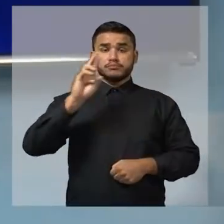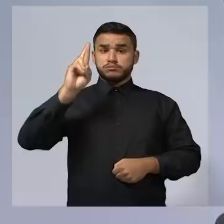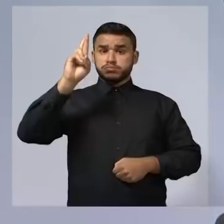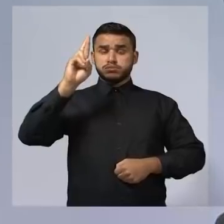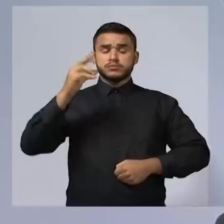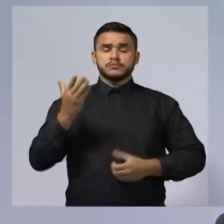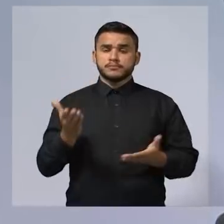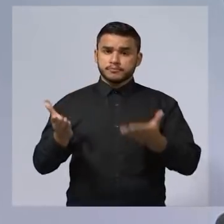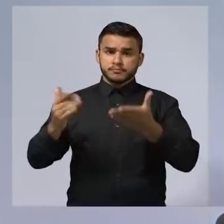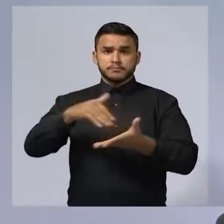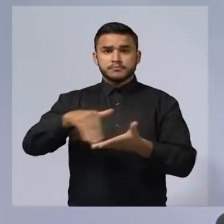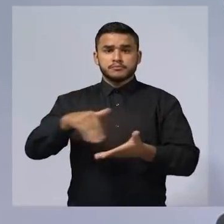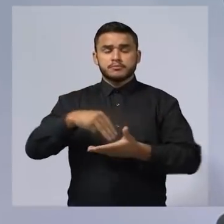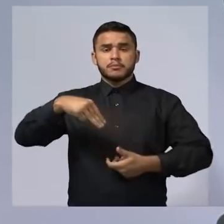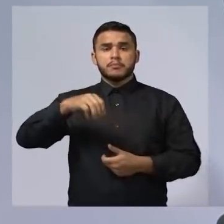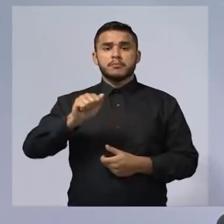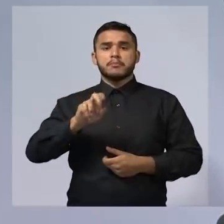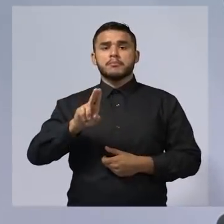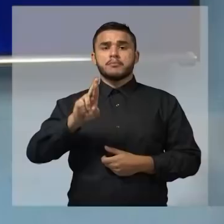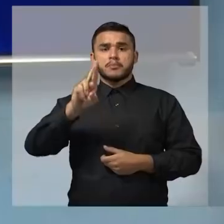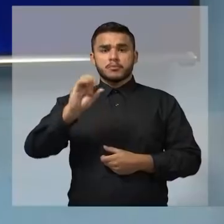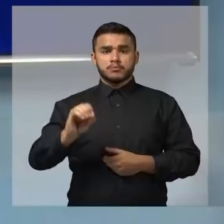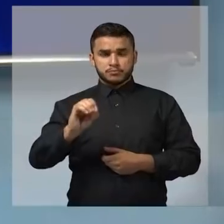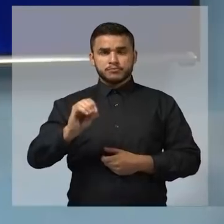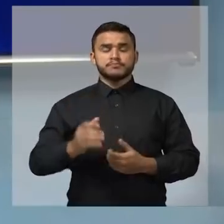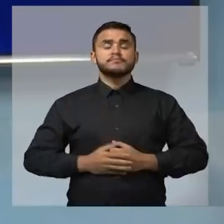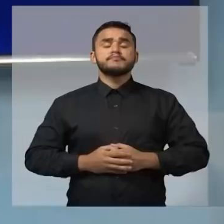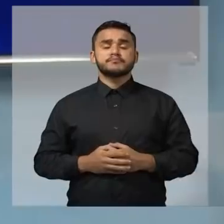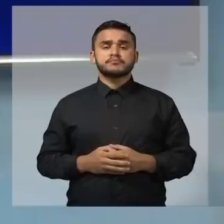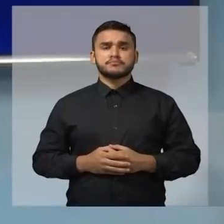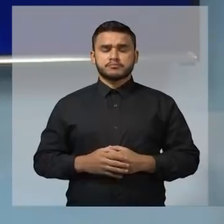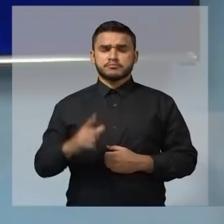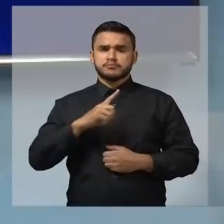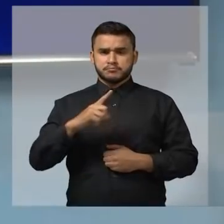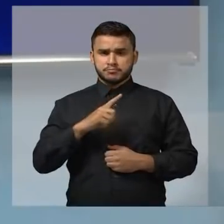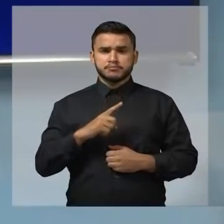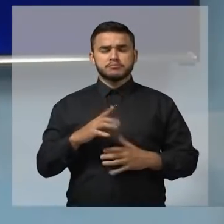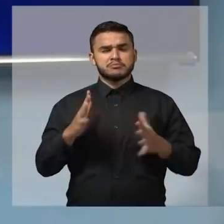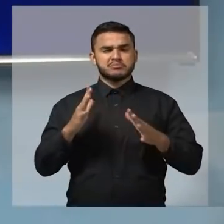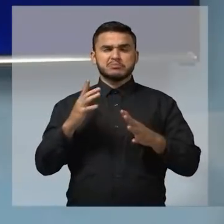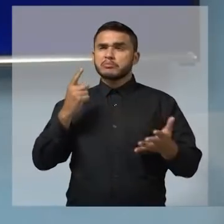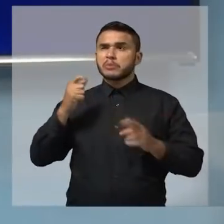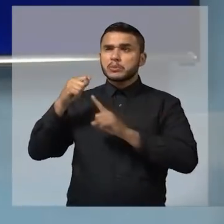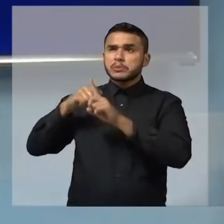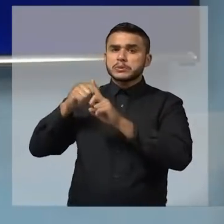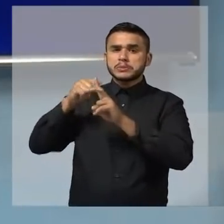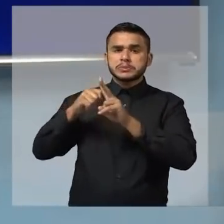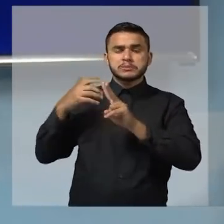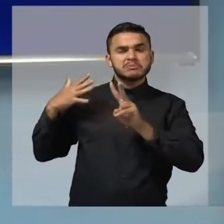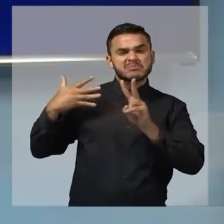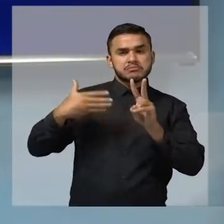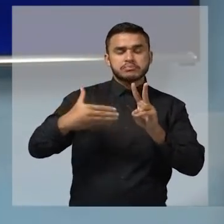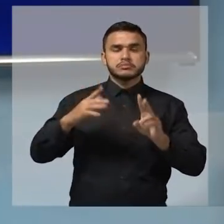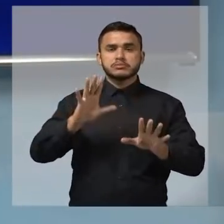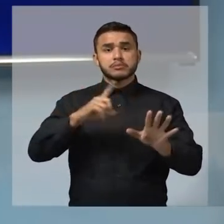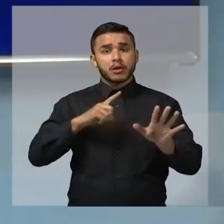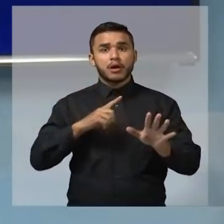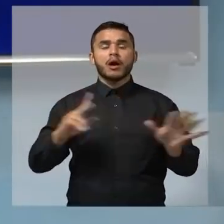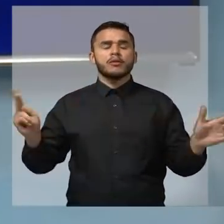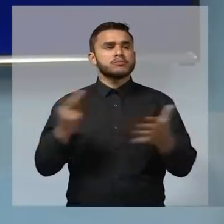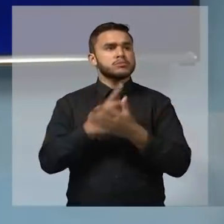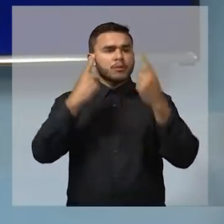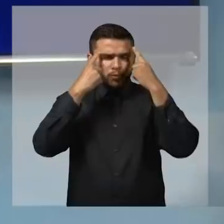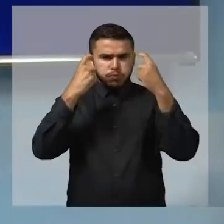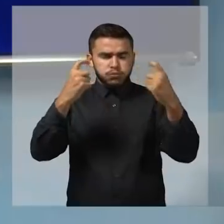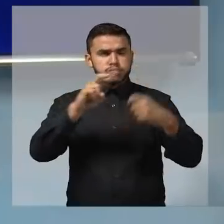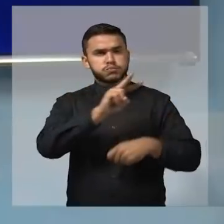do secretário Mauro Albuquerque. Nos últimos 30 ou 40 dias, se abateu sobre o estado uma onda de